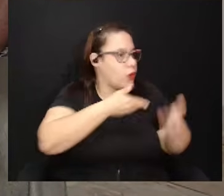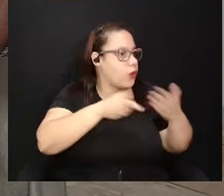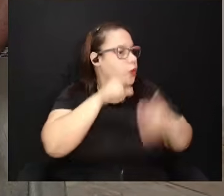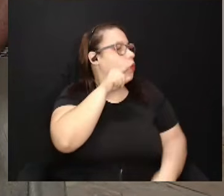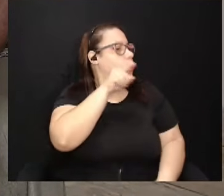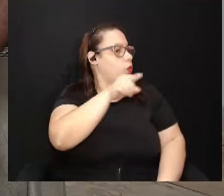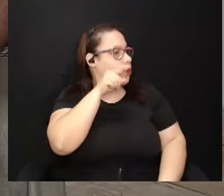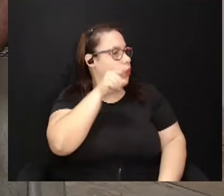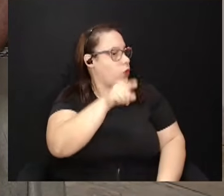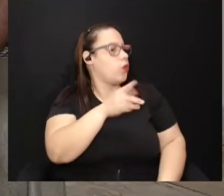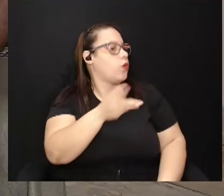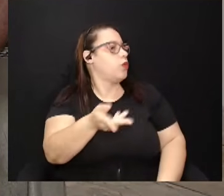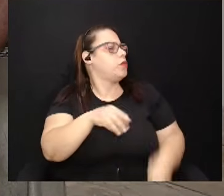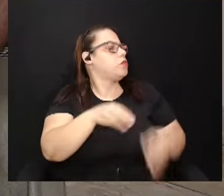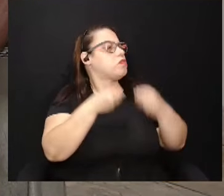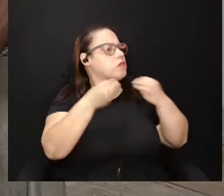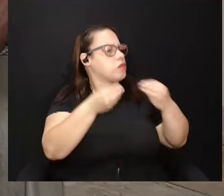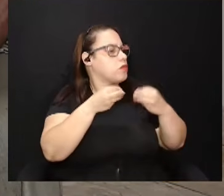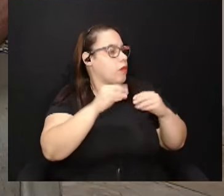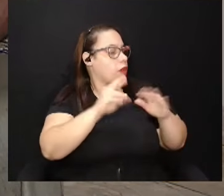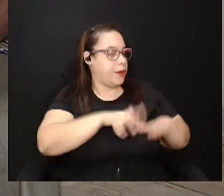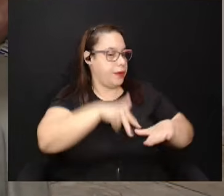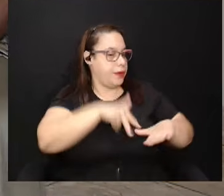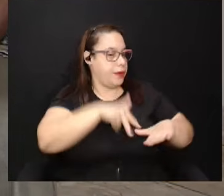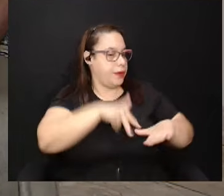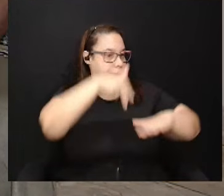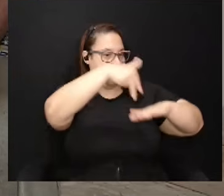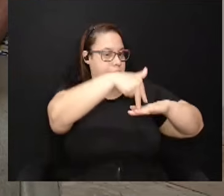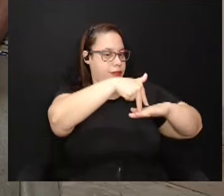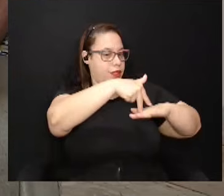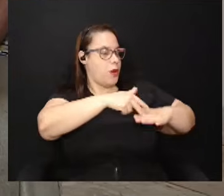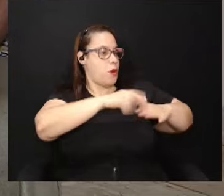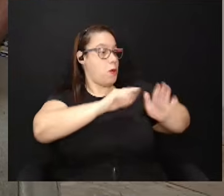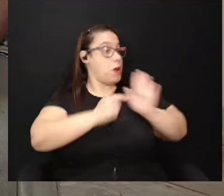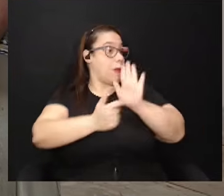E também como foi subir no palco pela primeira vez? Olha,